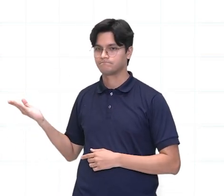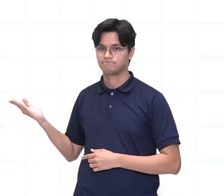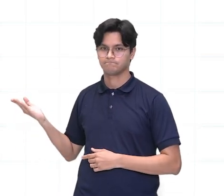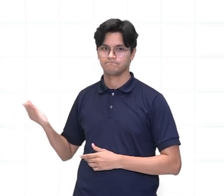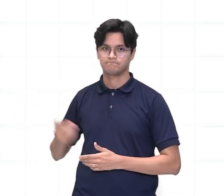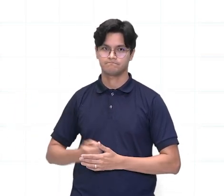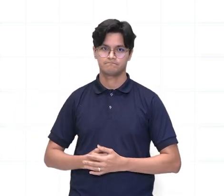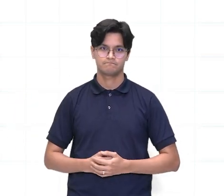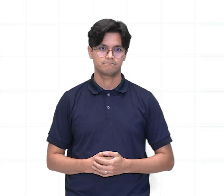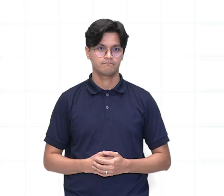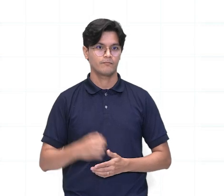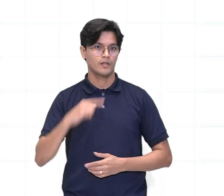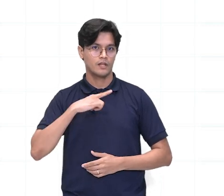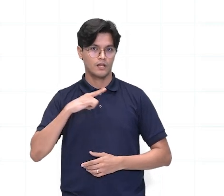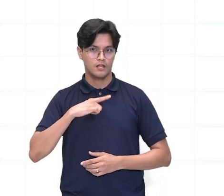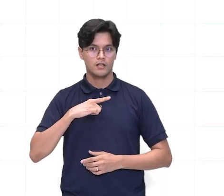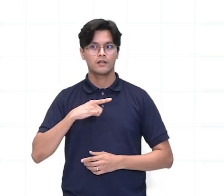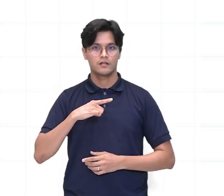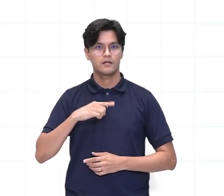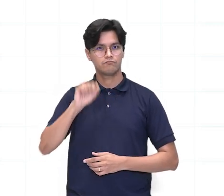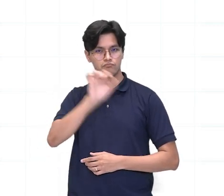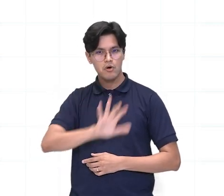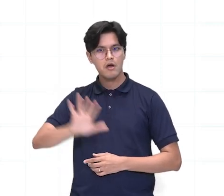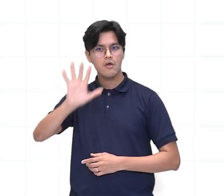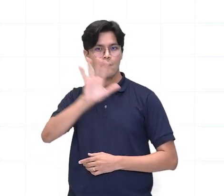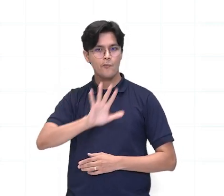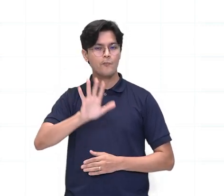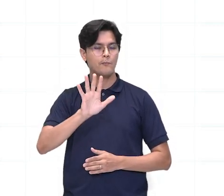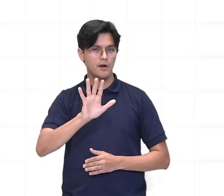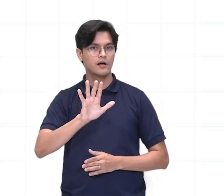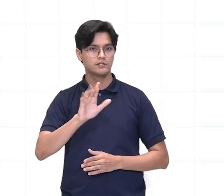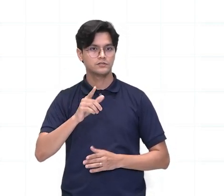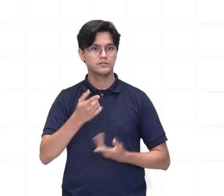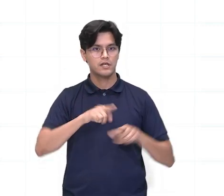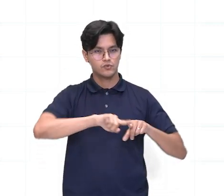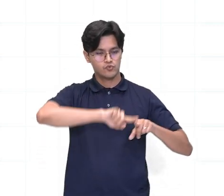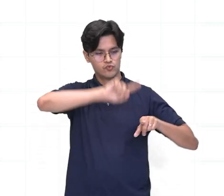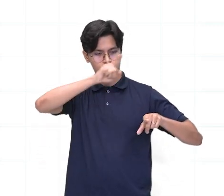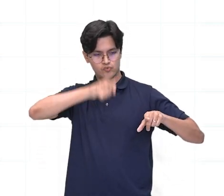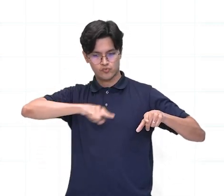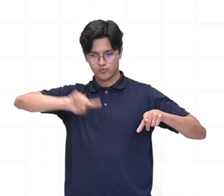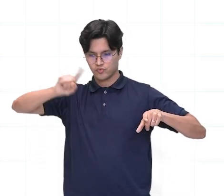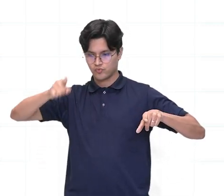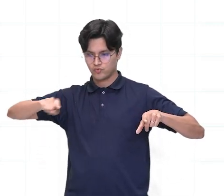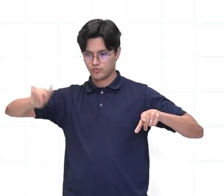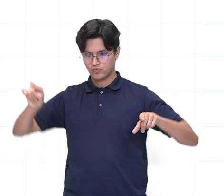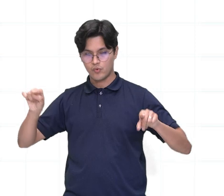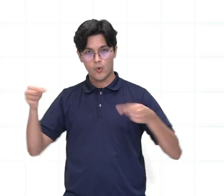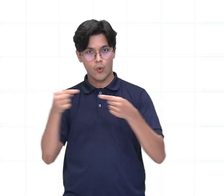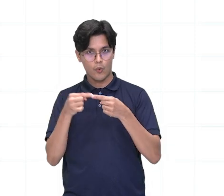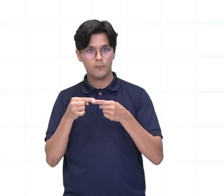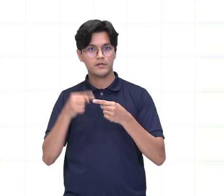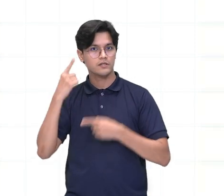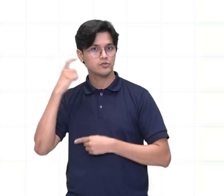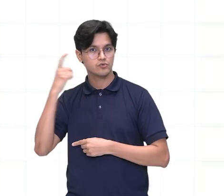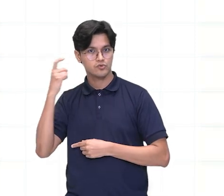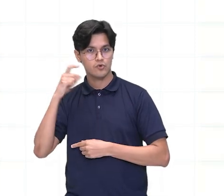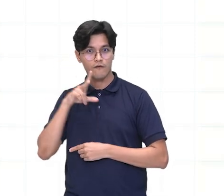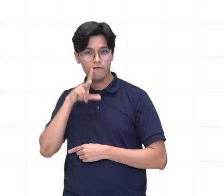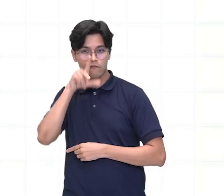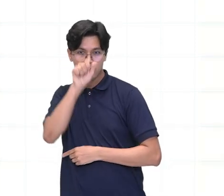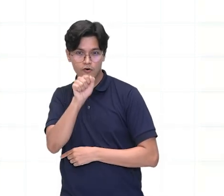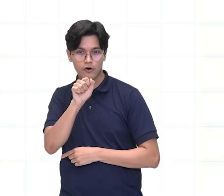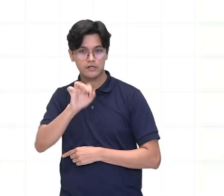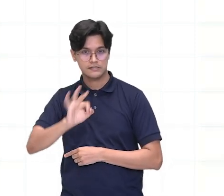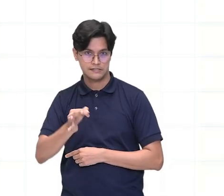Então, aqui nós temos um gráficozinho, que é que o som forte, ela tem uma maior amplitude. Isso aqui